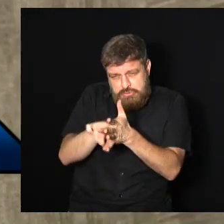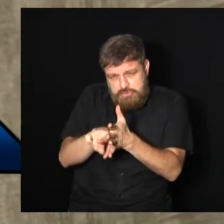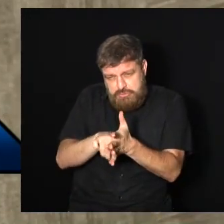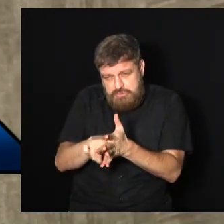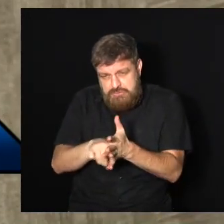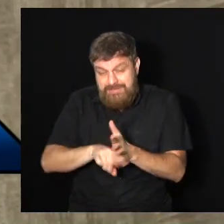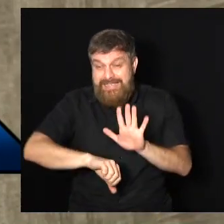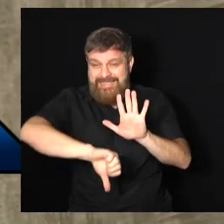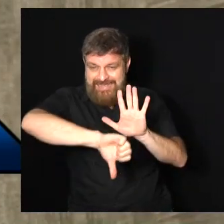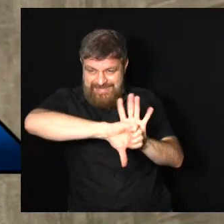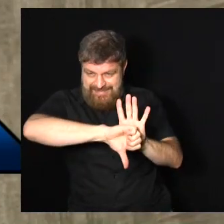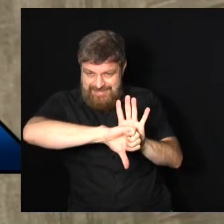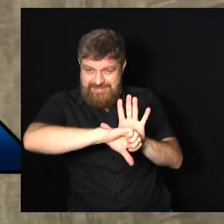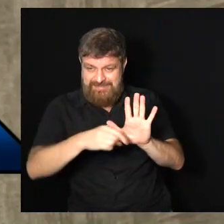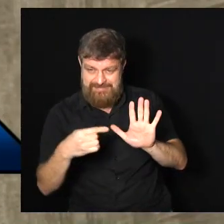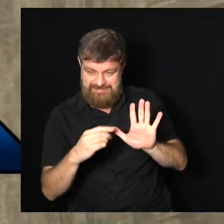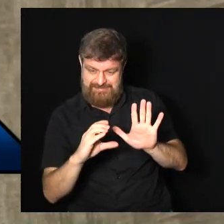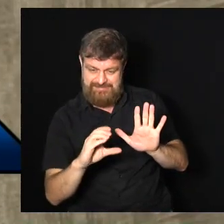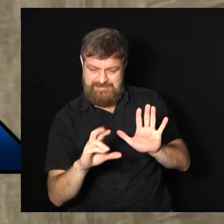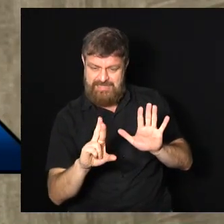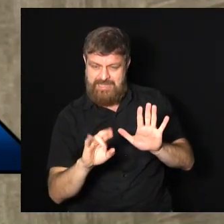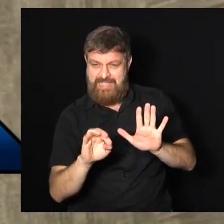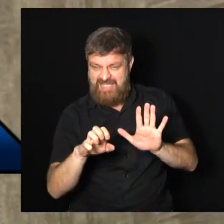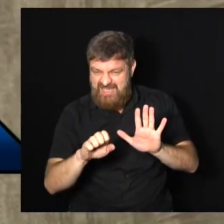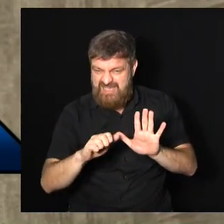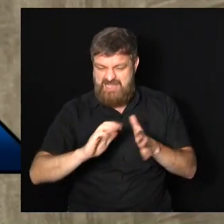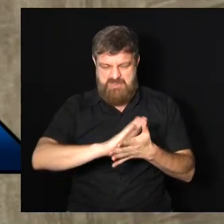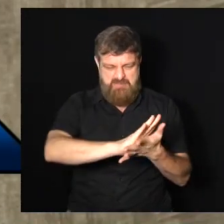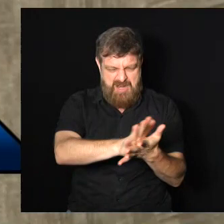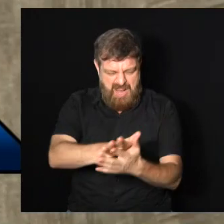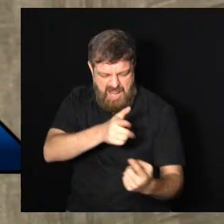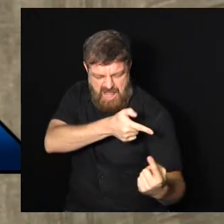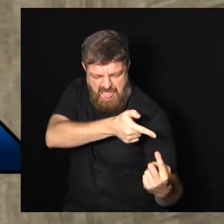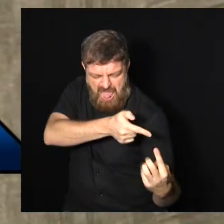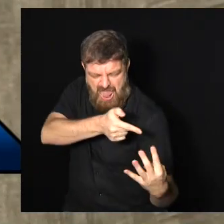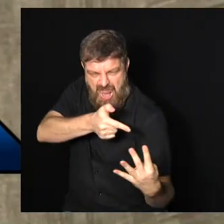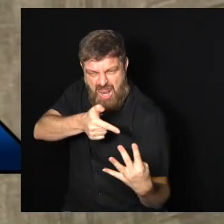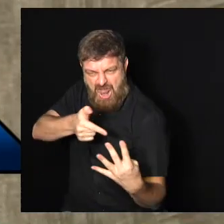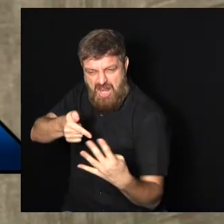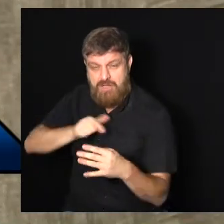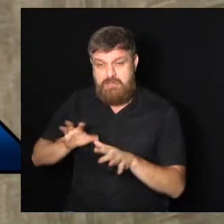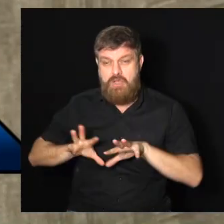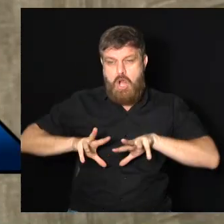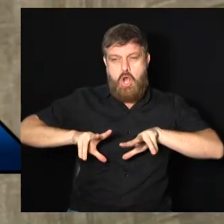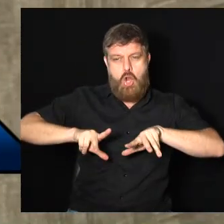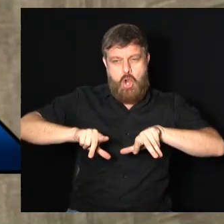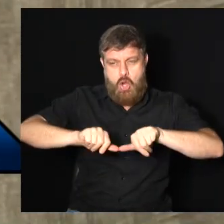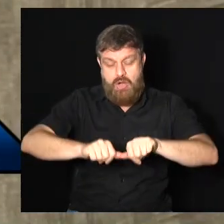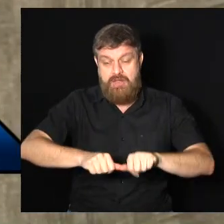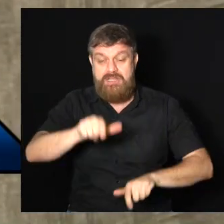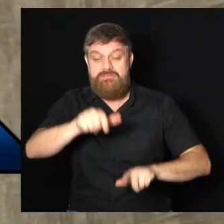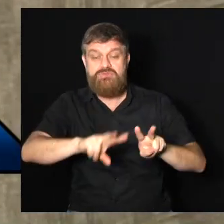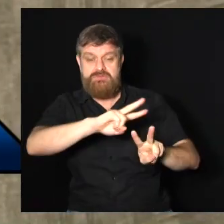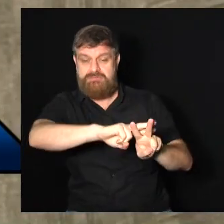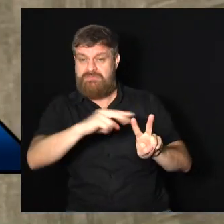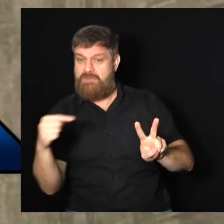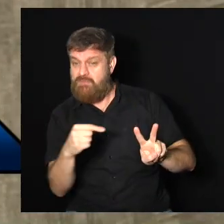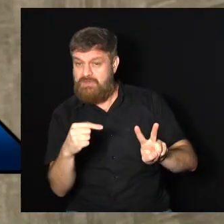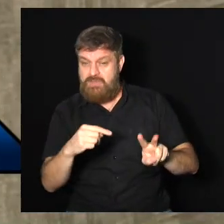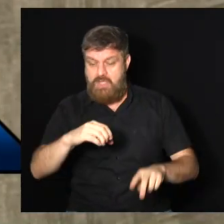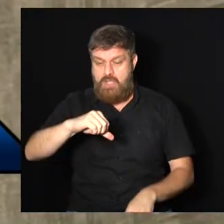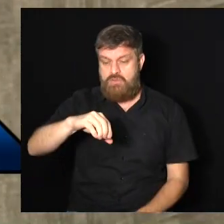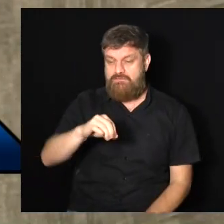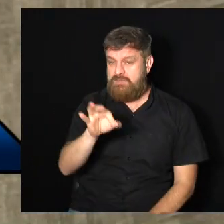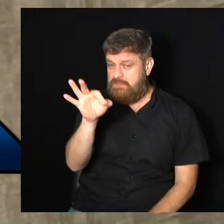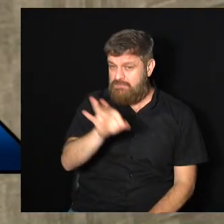últimos crimes que aconteceram, massacres, assaltos, pessoas que estão nos presídios.